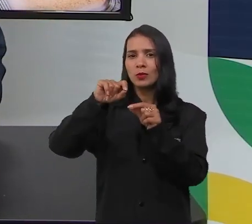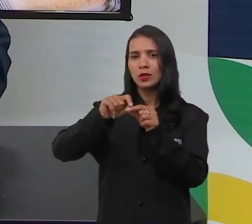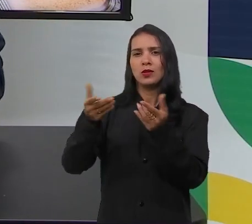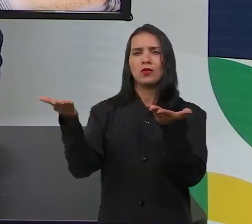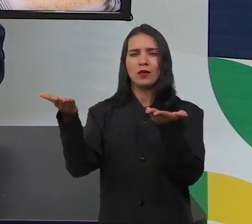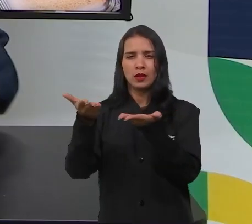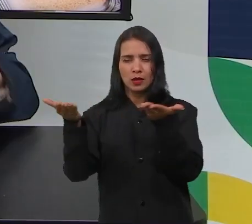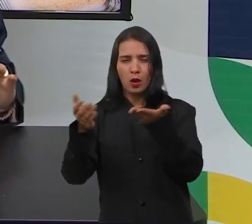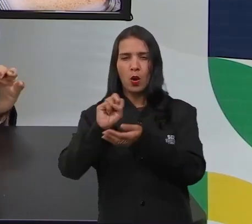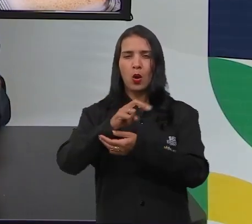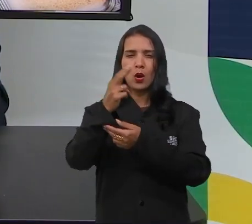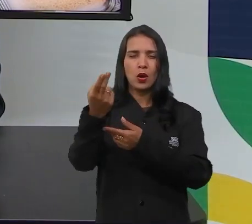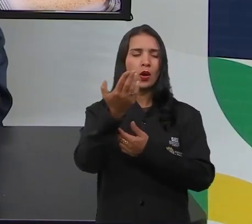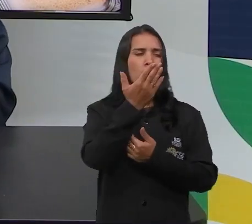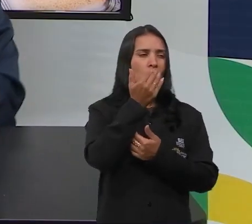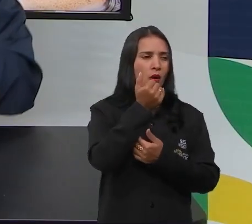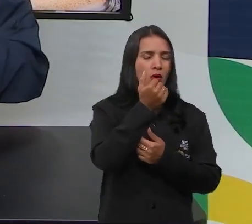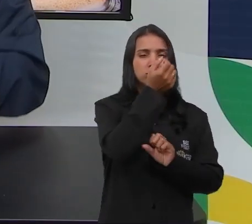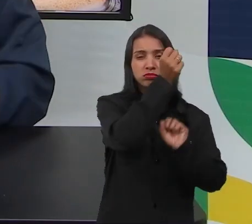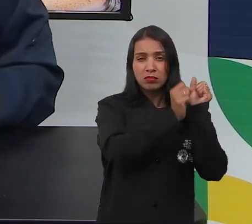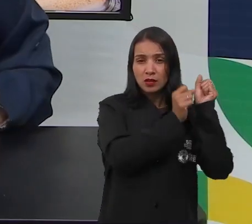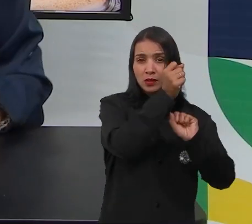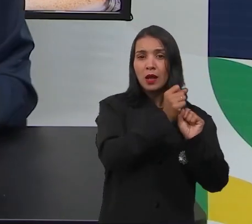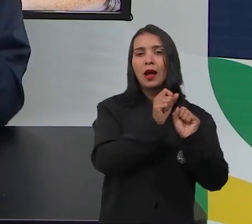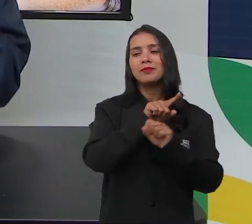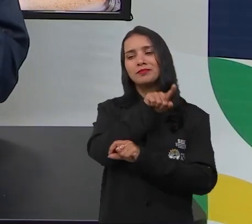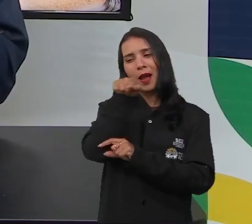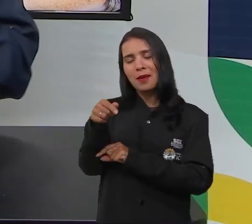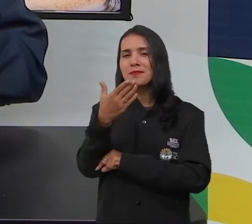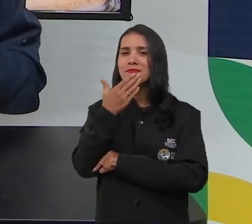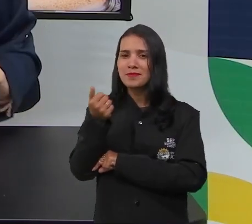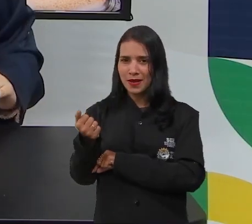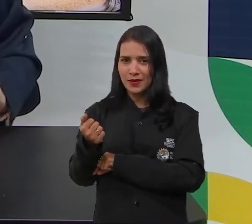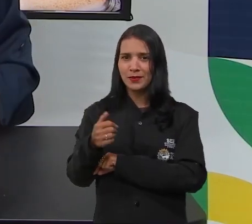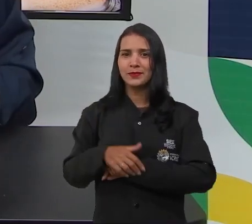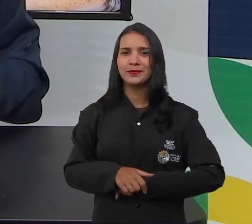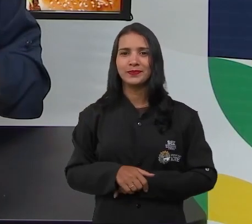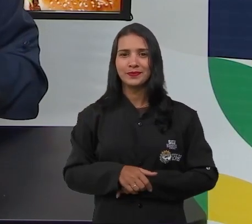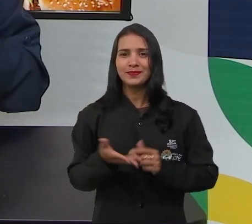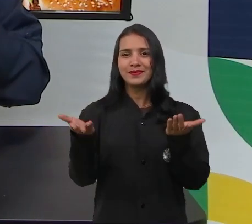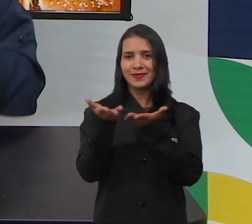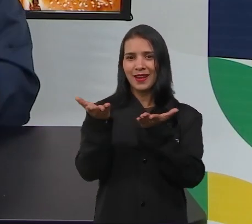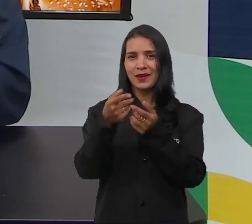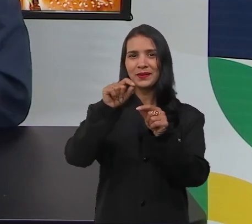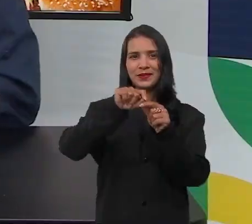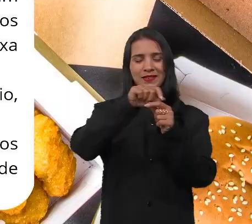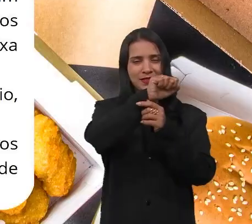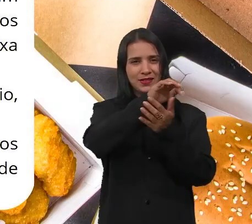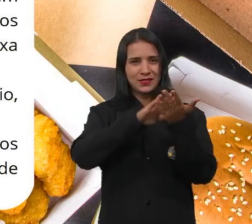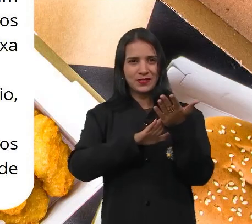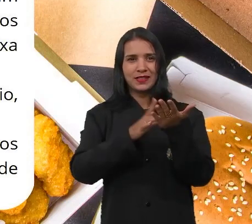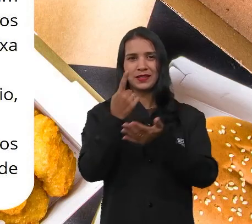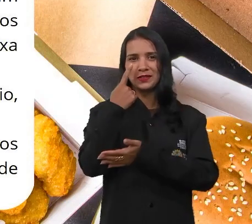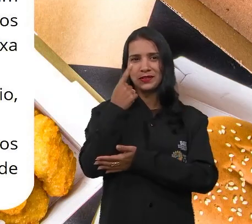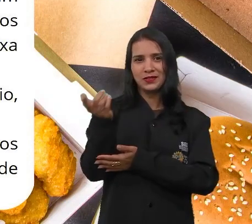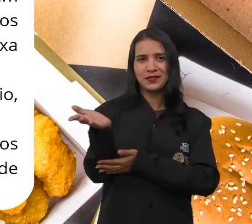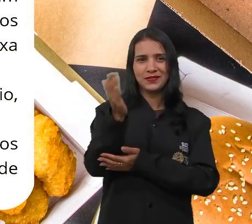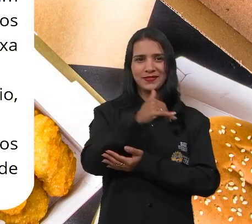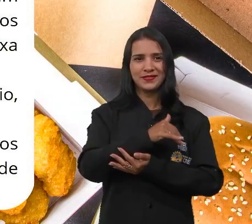em casa, sempre escolha uma comida de verdade. Então, vamos agora para as nossas atividades.